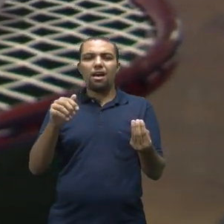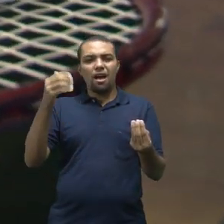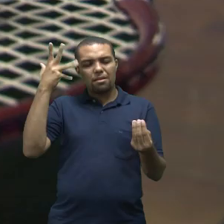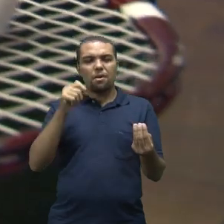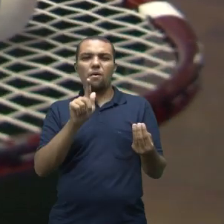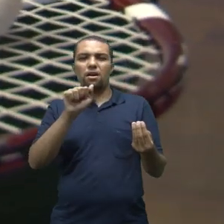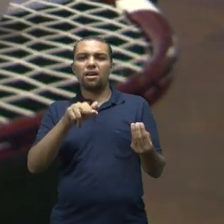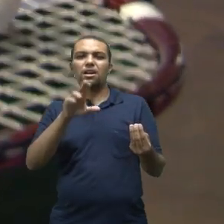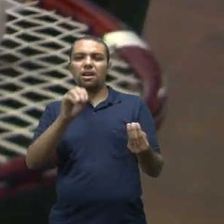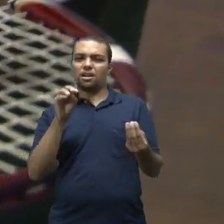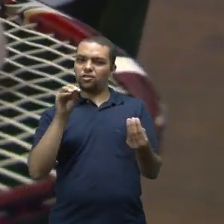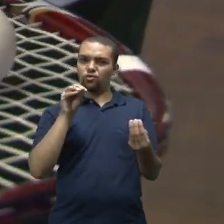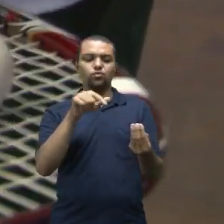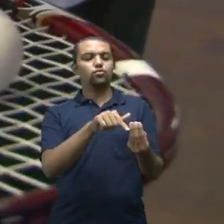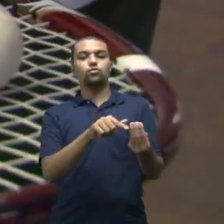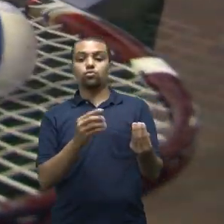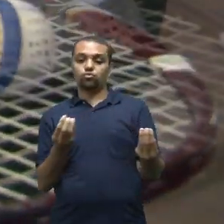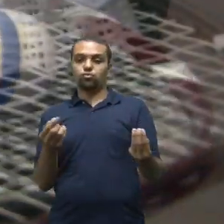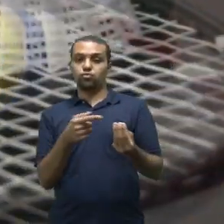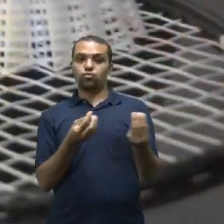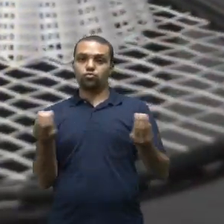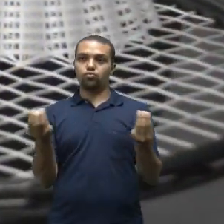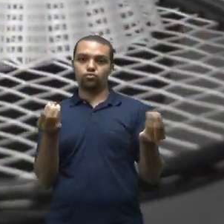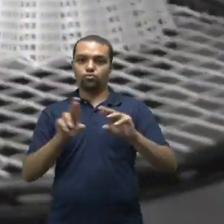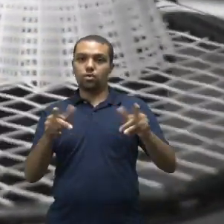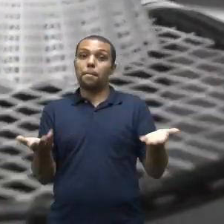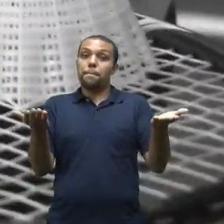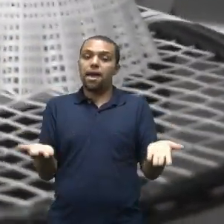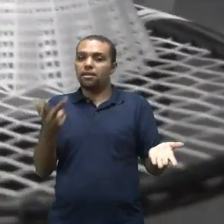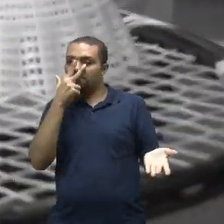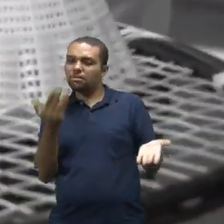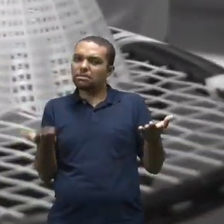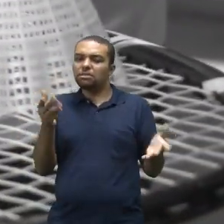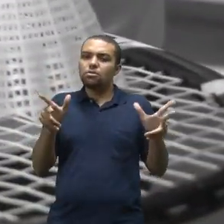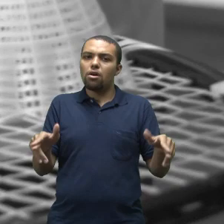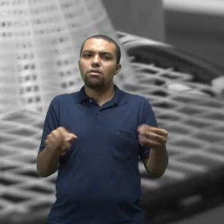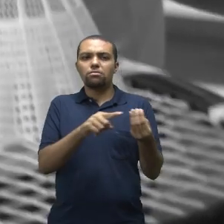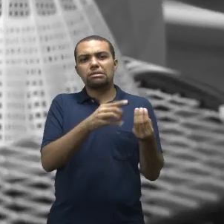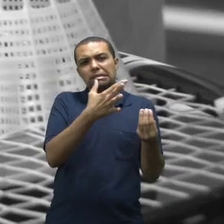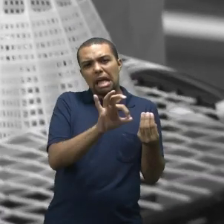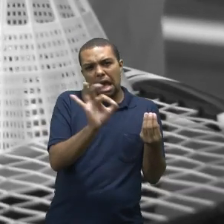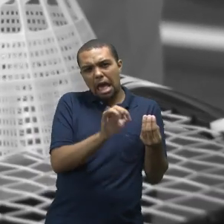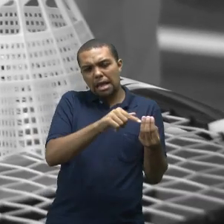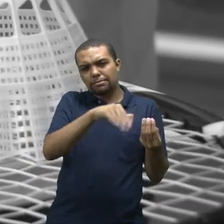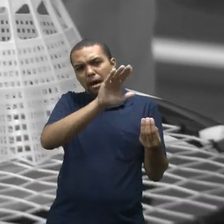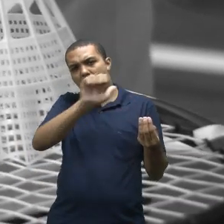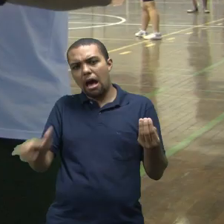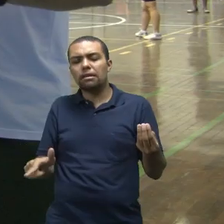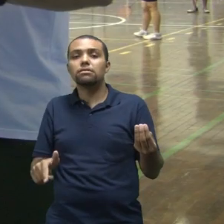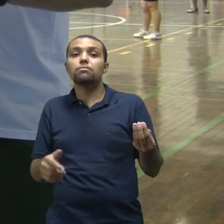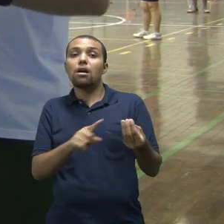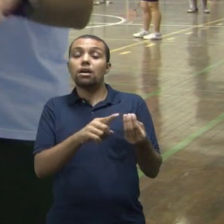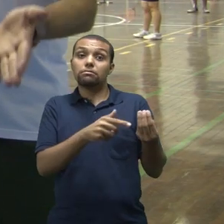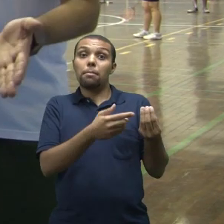para campeonatos internacionais. Essa peteca, elas pesam mais ou menos a mesma coisa, cerca de 5 gramas, existe uma diferença de 10%, mas